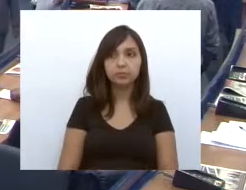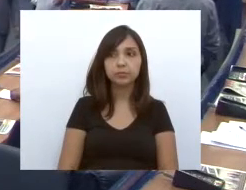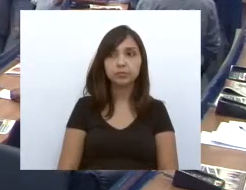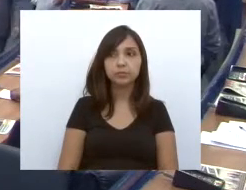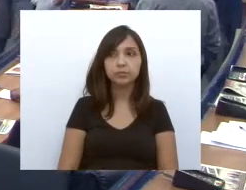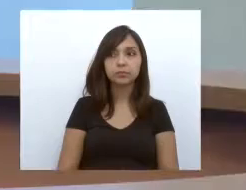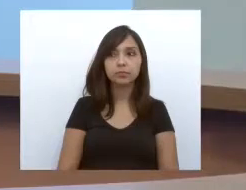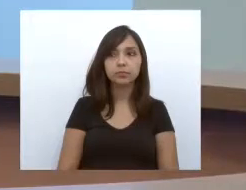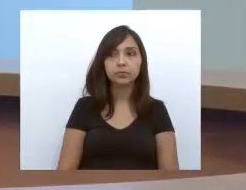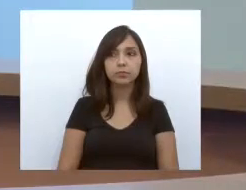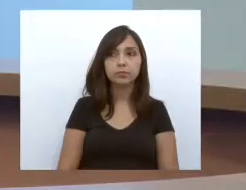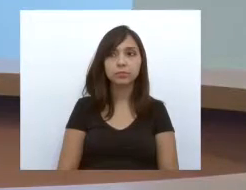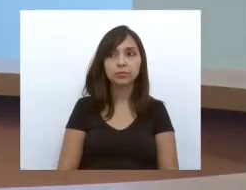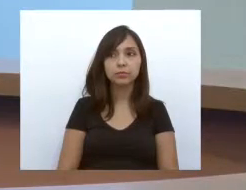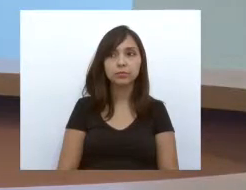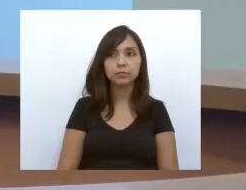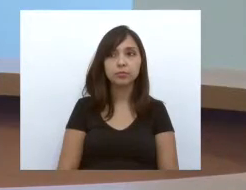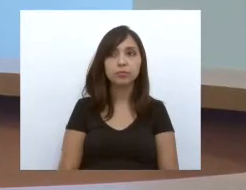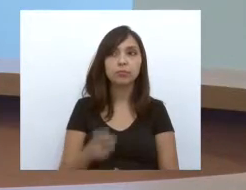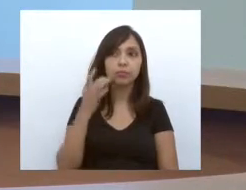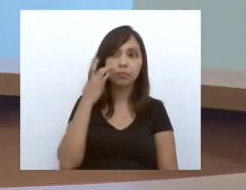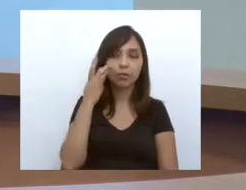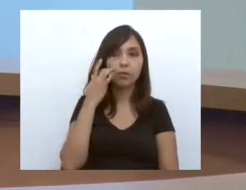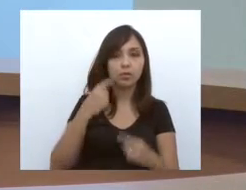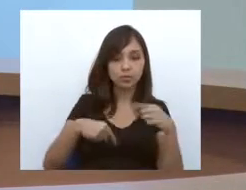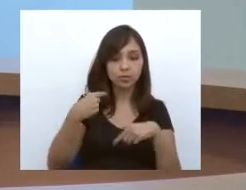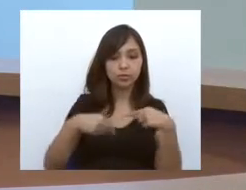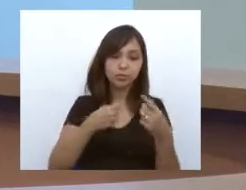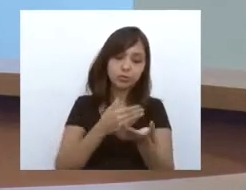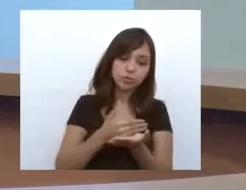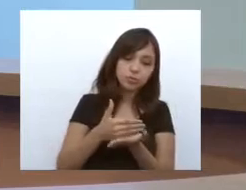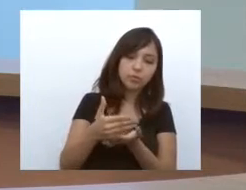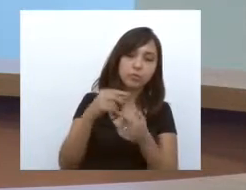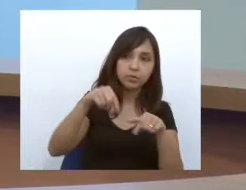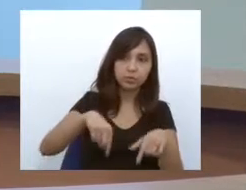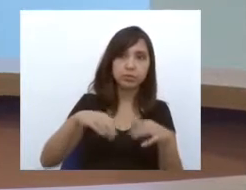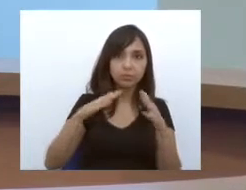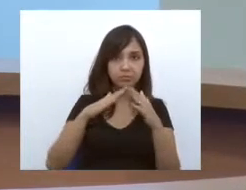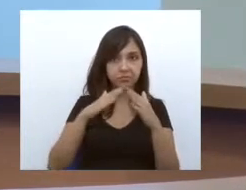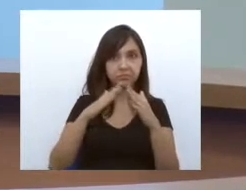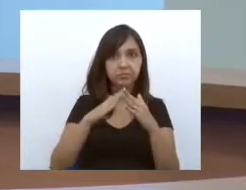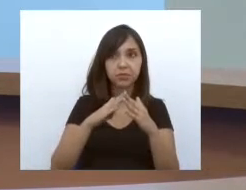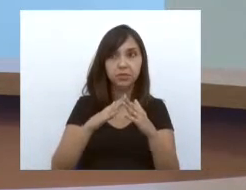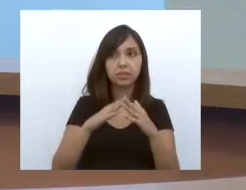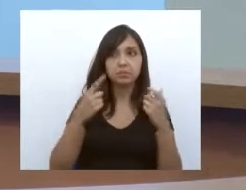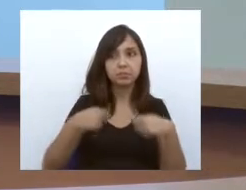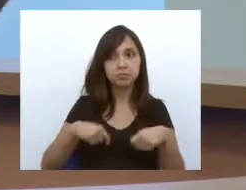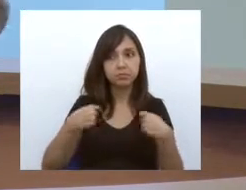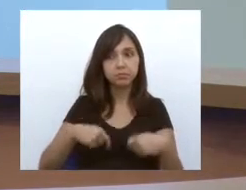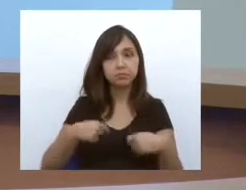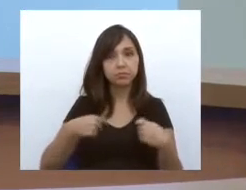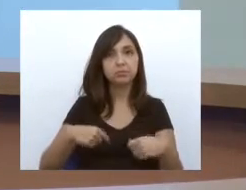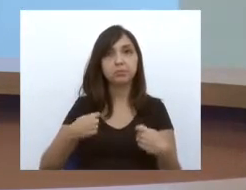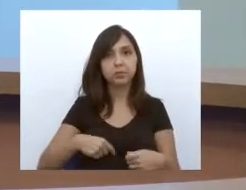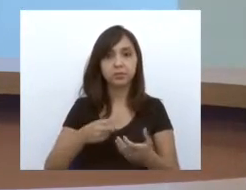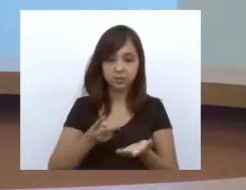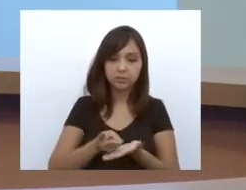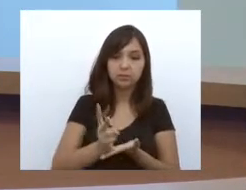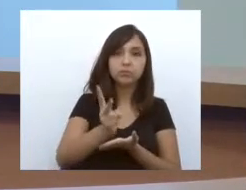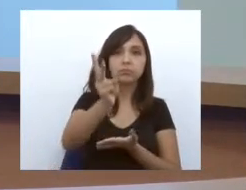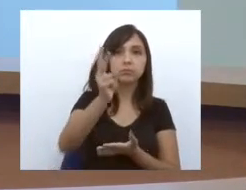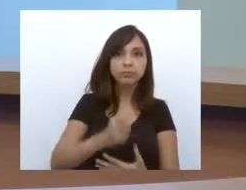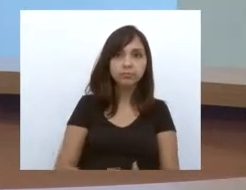Eu acho que a discussão que foi iniciada nessa casa hoje precisa, sim, ter